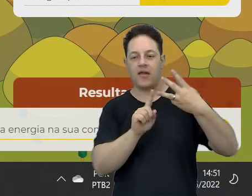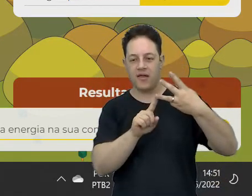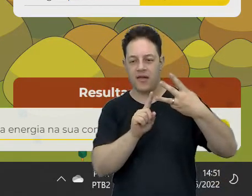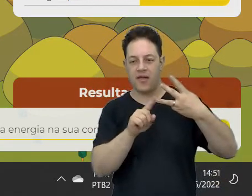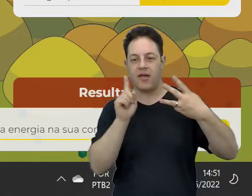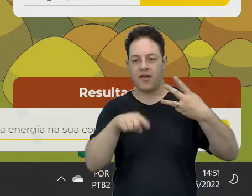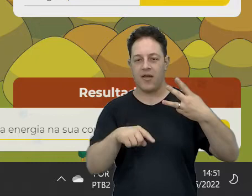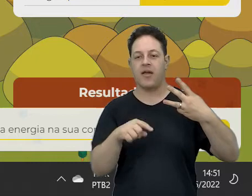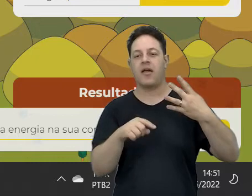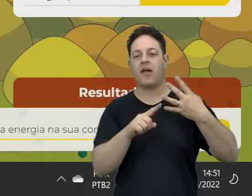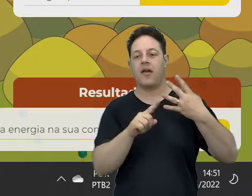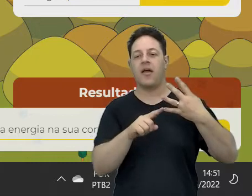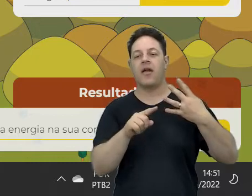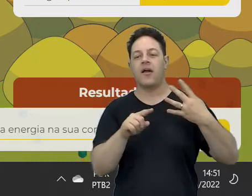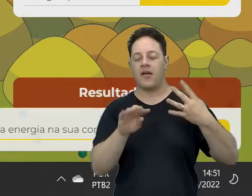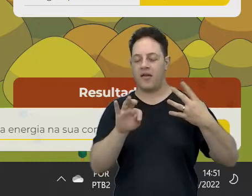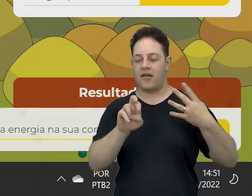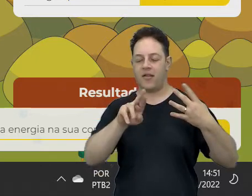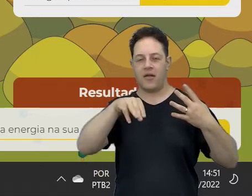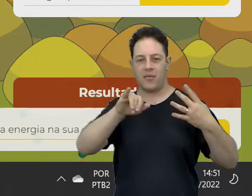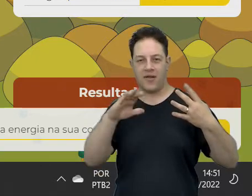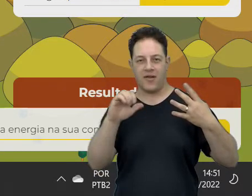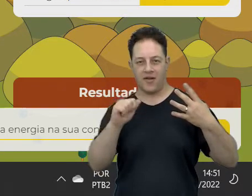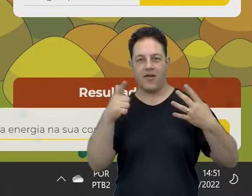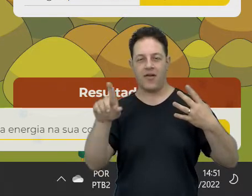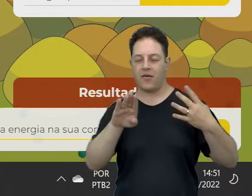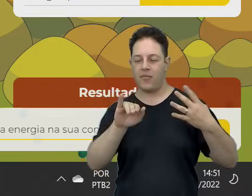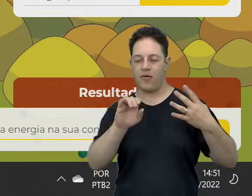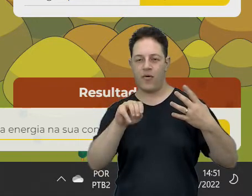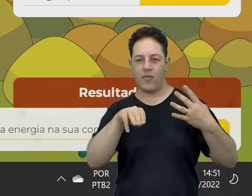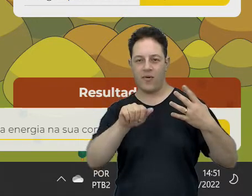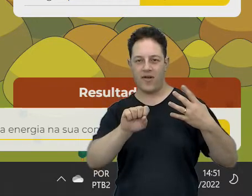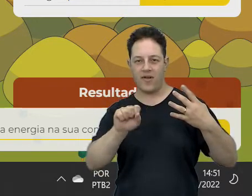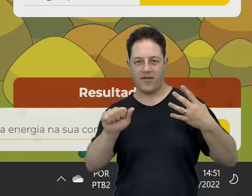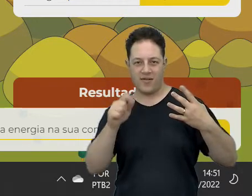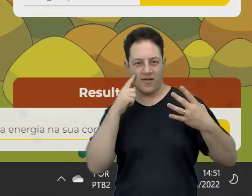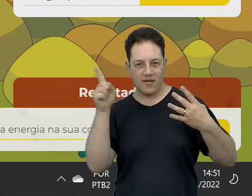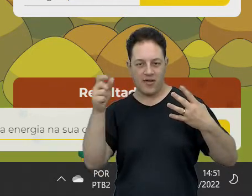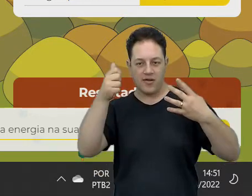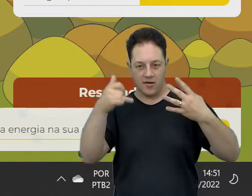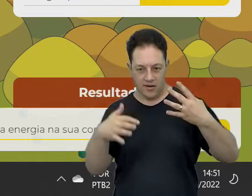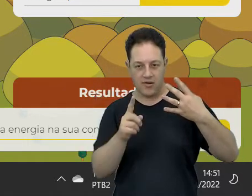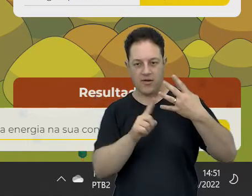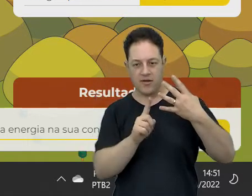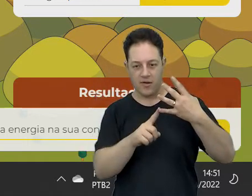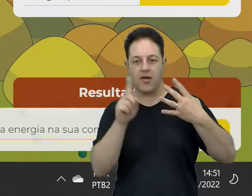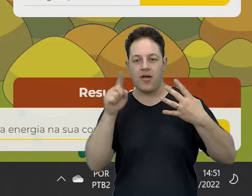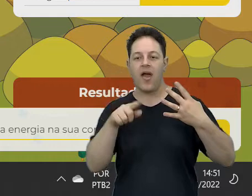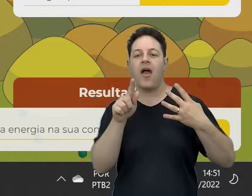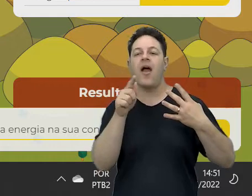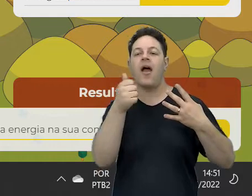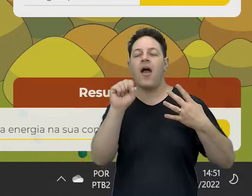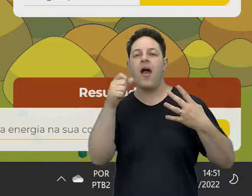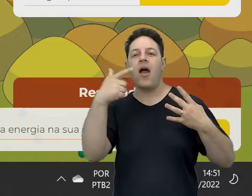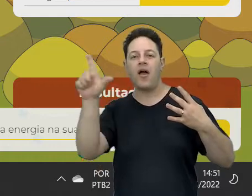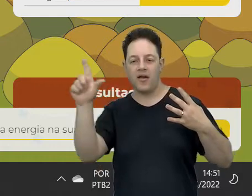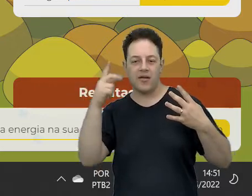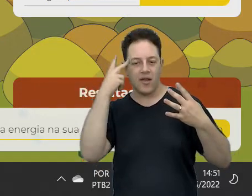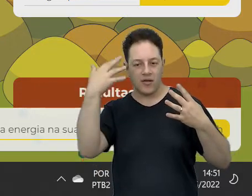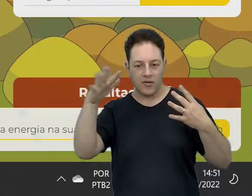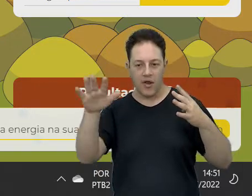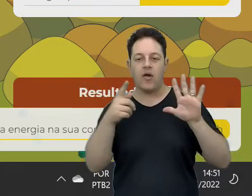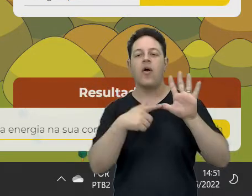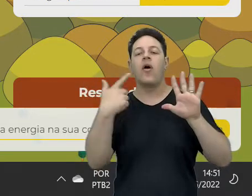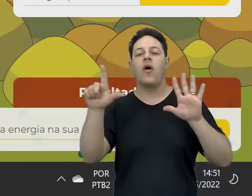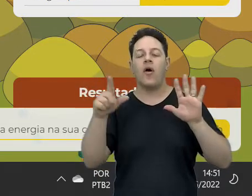a biomassa, que é essa que você estava falando hoje, né? Sim. Você fez as perguntas e o vídeo tinha a ver com isso. Sim. Tá. Térmica, gás natural. Térmica,